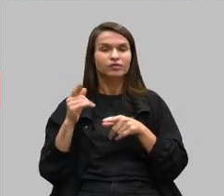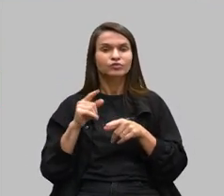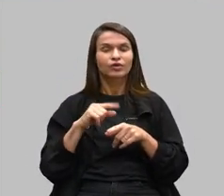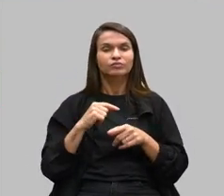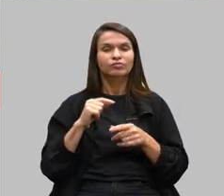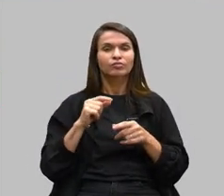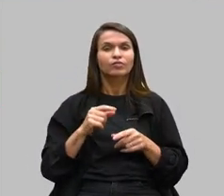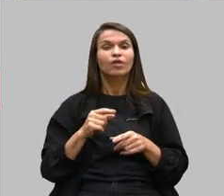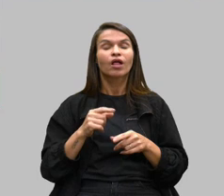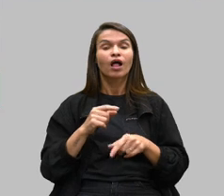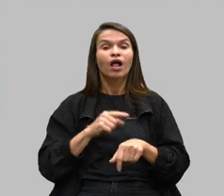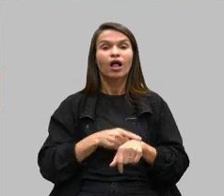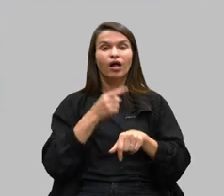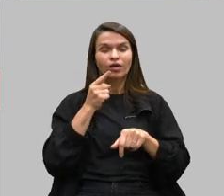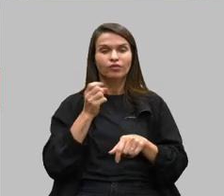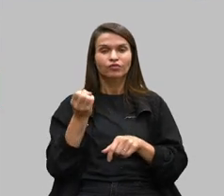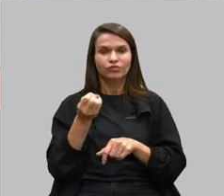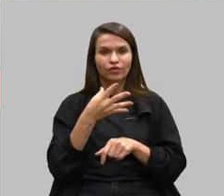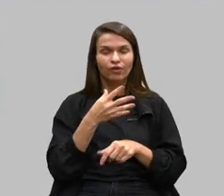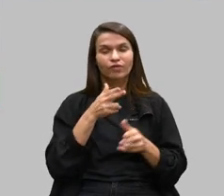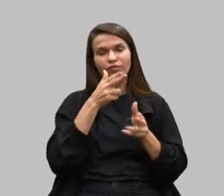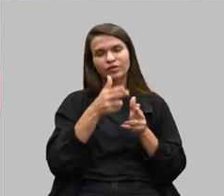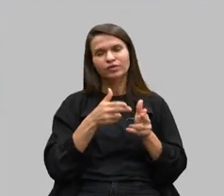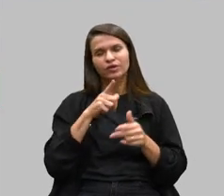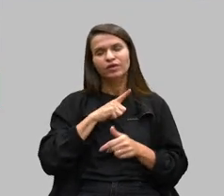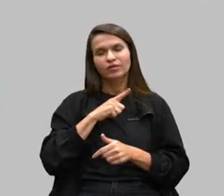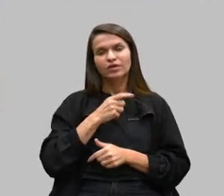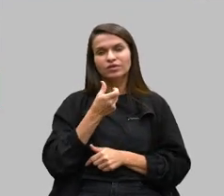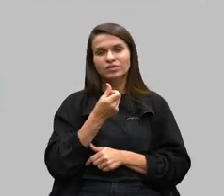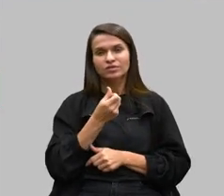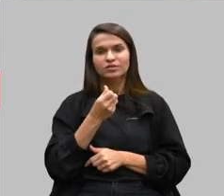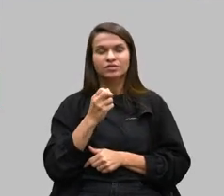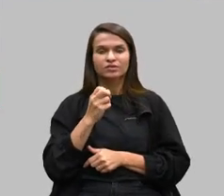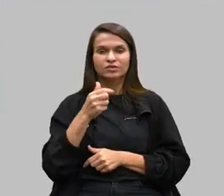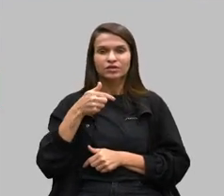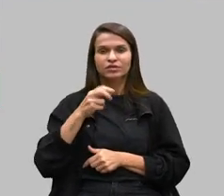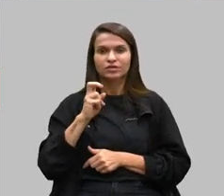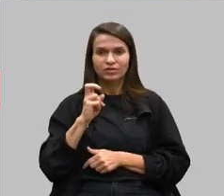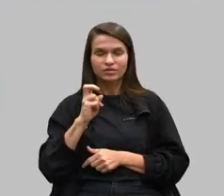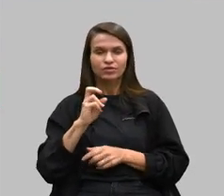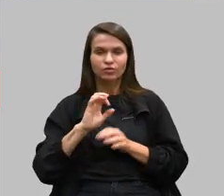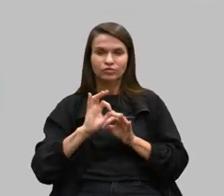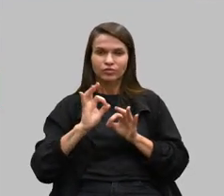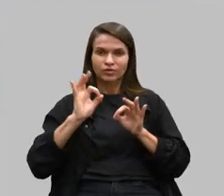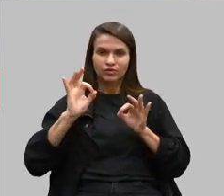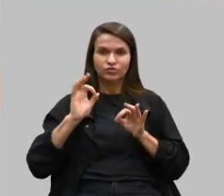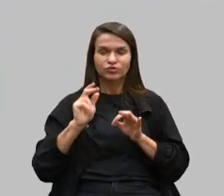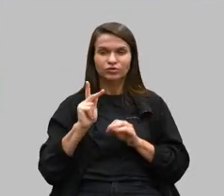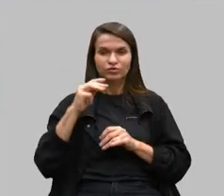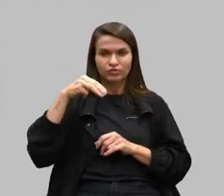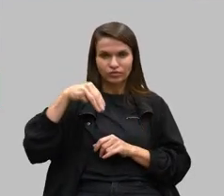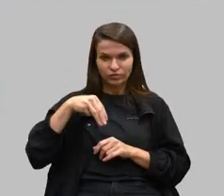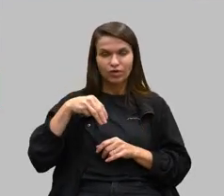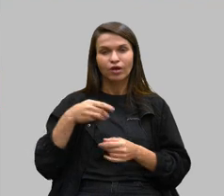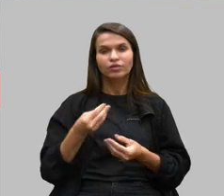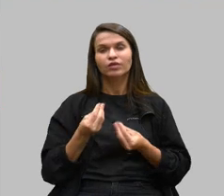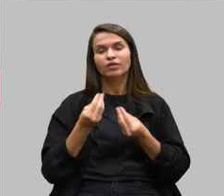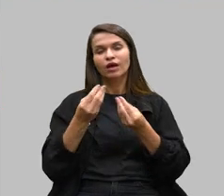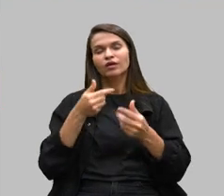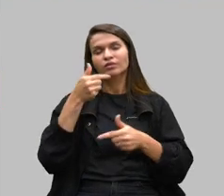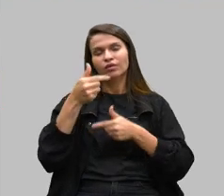reativar a ferrovia que terá 675 km de extensão trazendo empregos